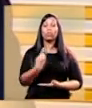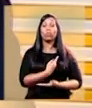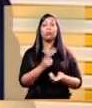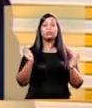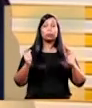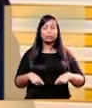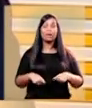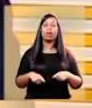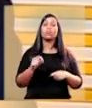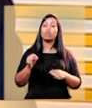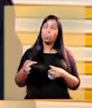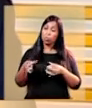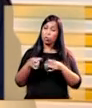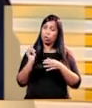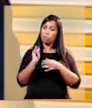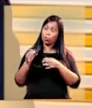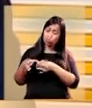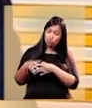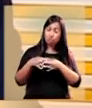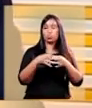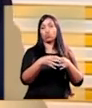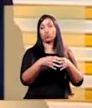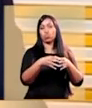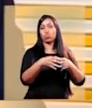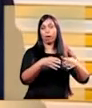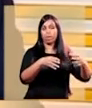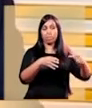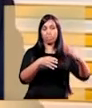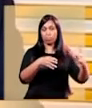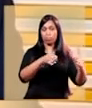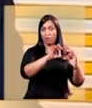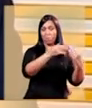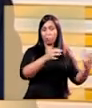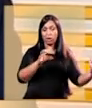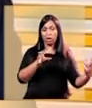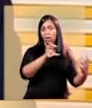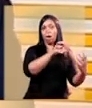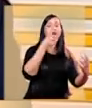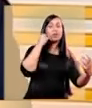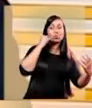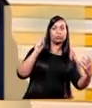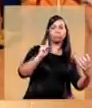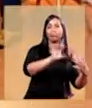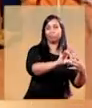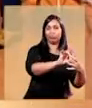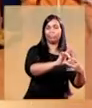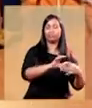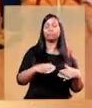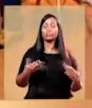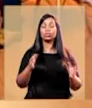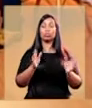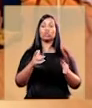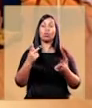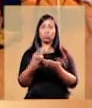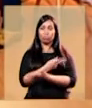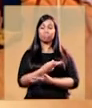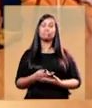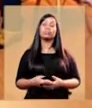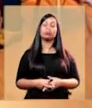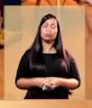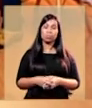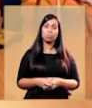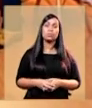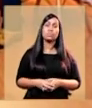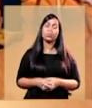que nós coloquemos, então, o grupo de irmãos. Okay. Sim. Agora, já aconteceu, né? Nós tivemos